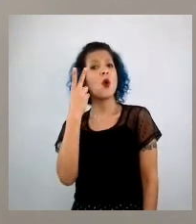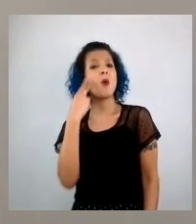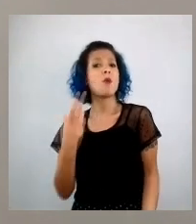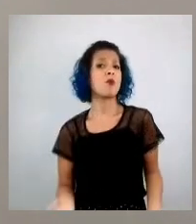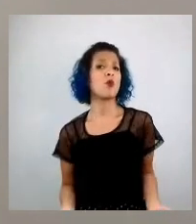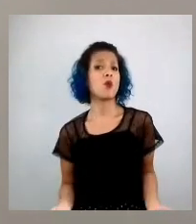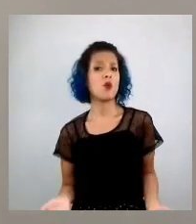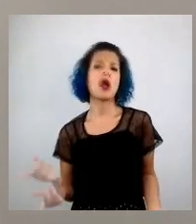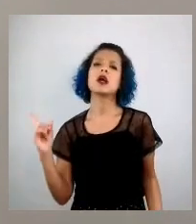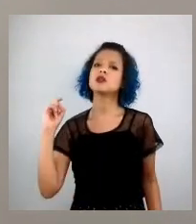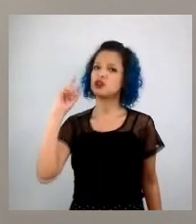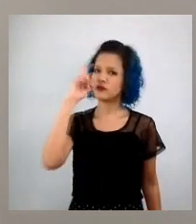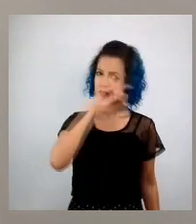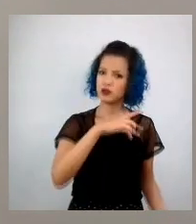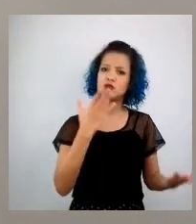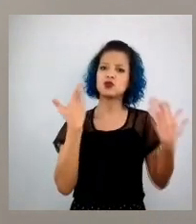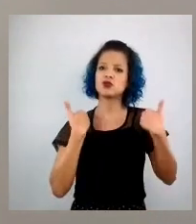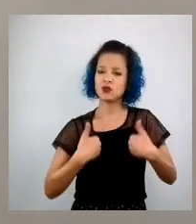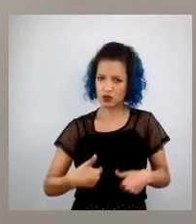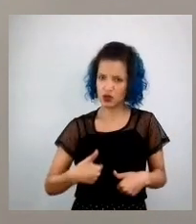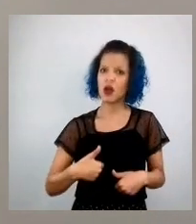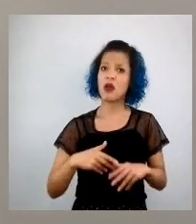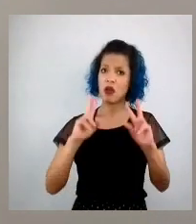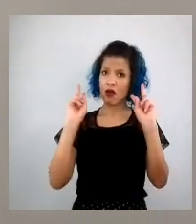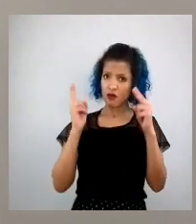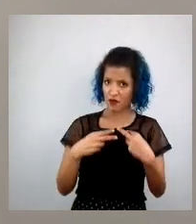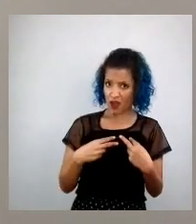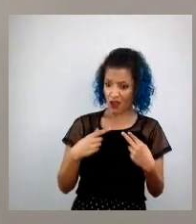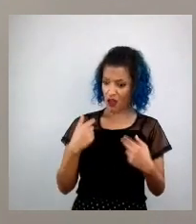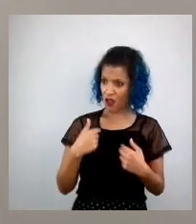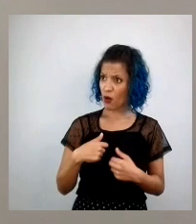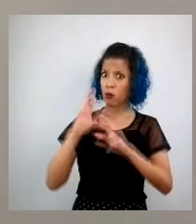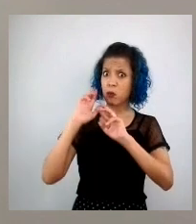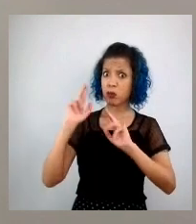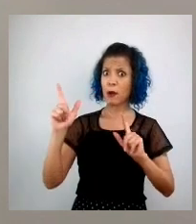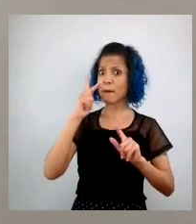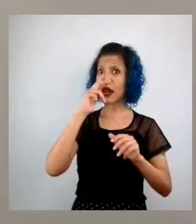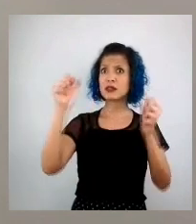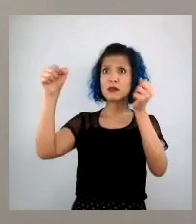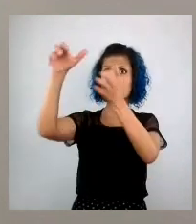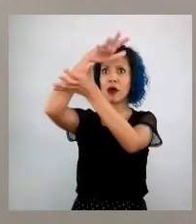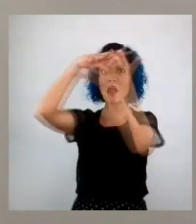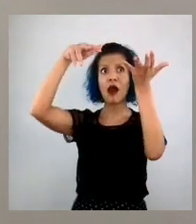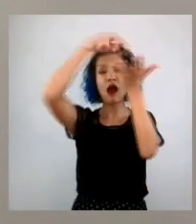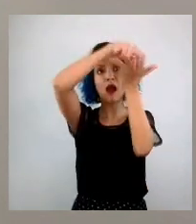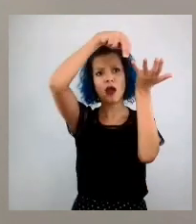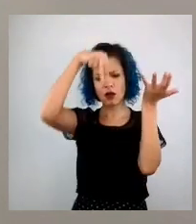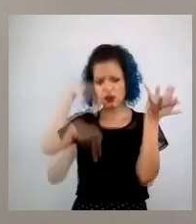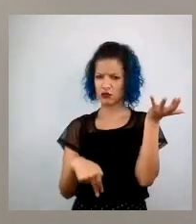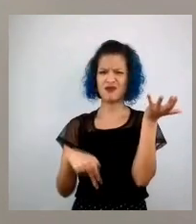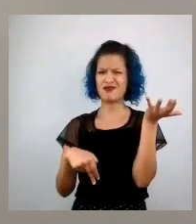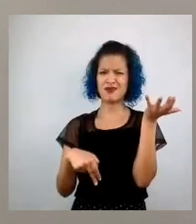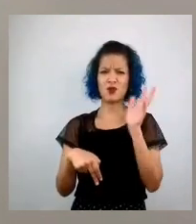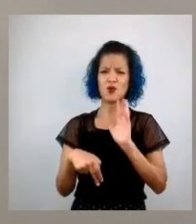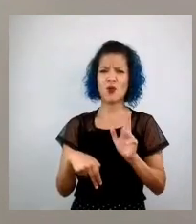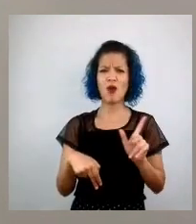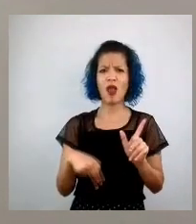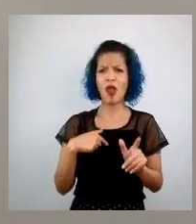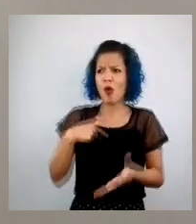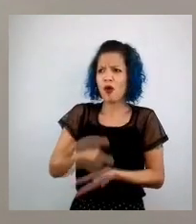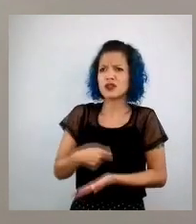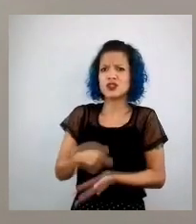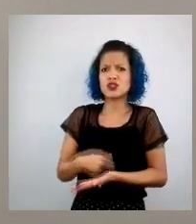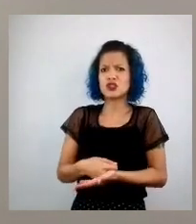mim ainda, me enxergar como ser de outro planeta. E ter que exigir para as pessoas